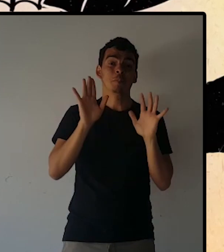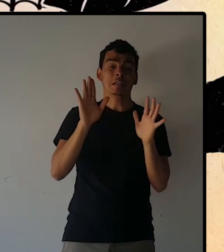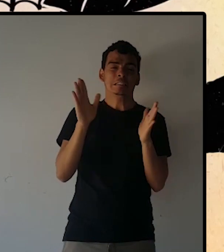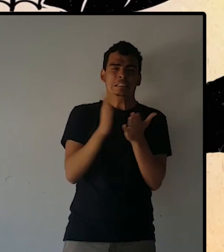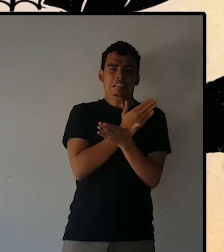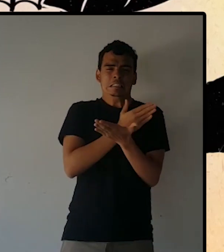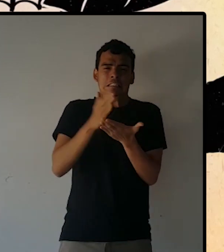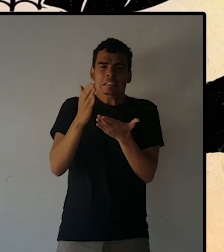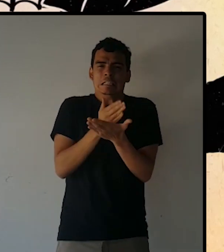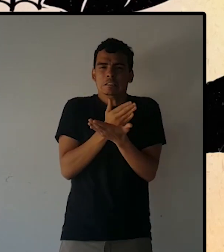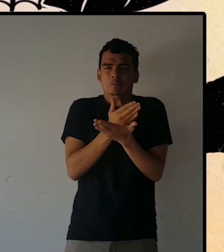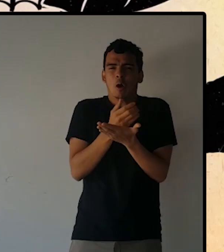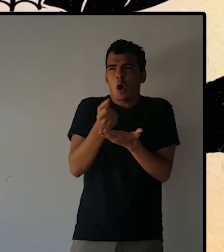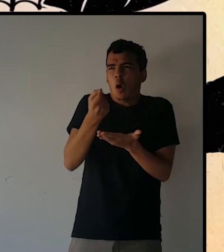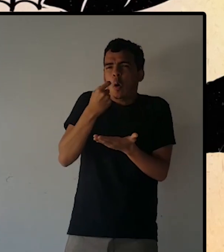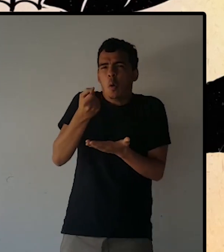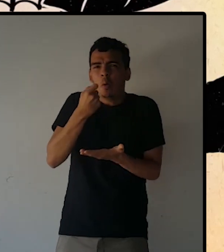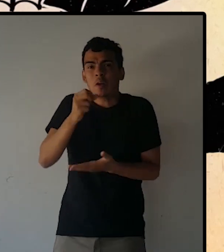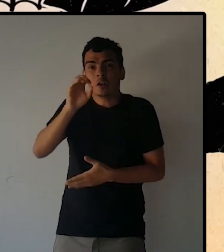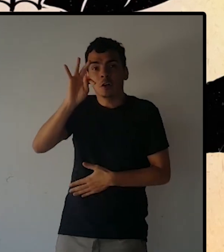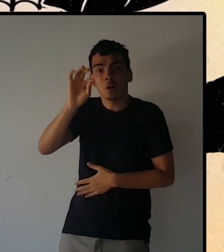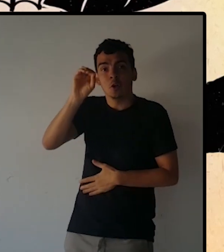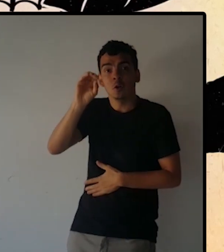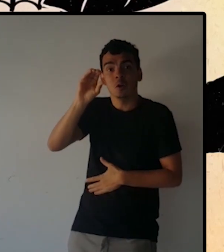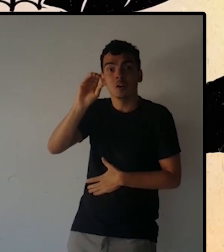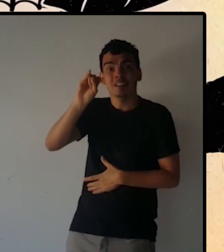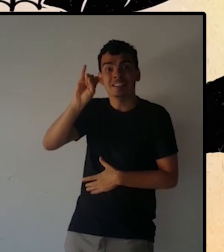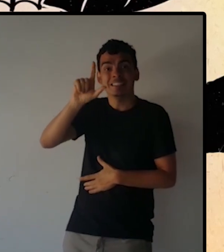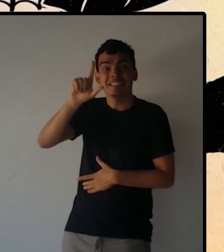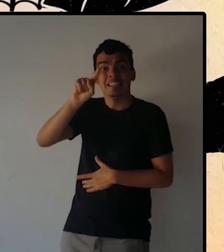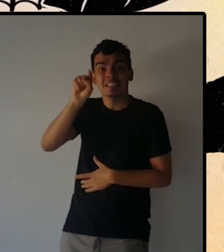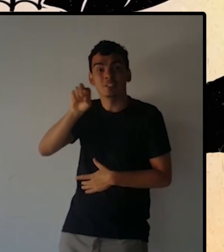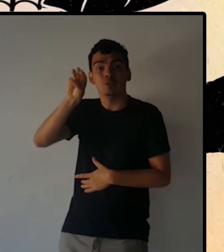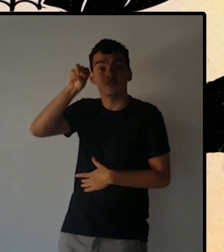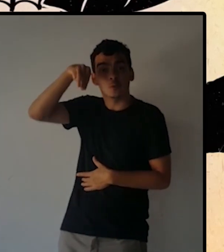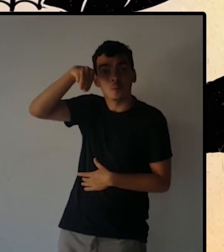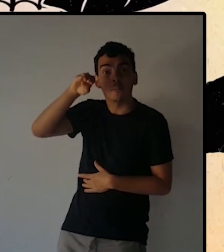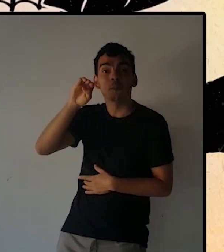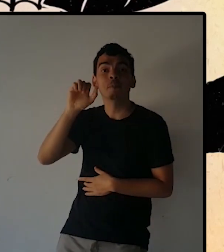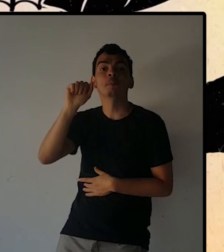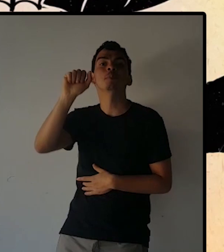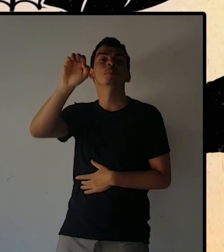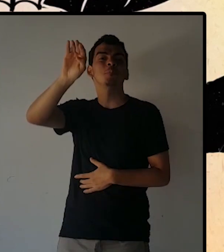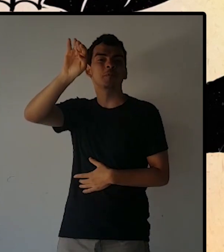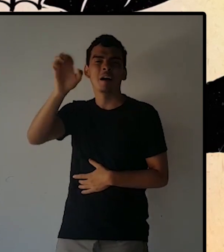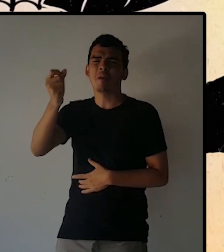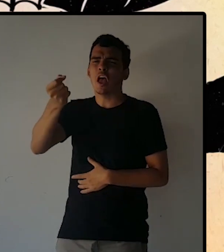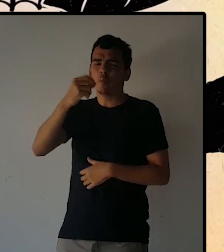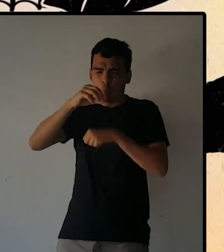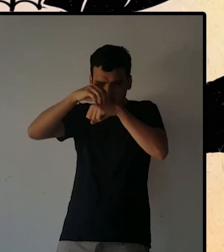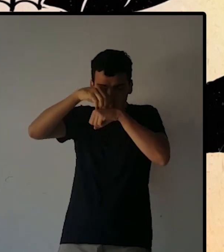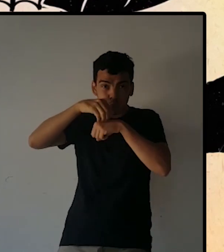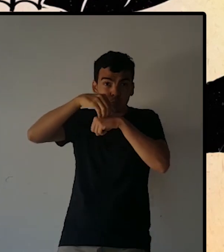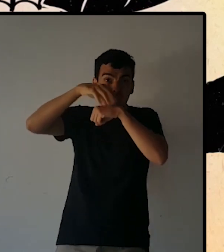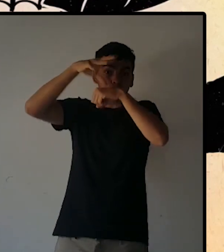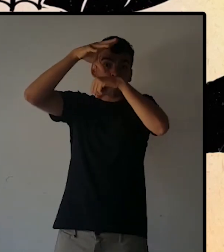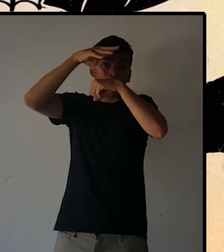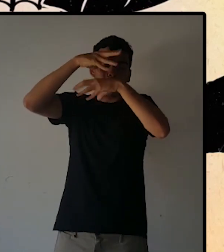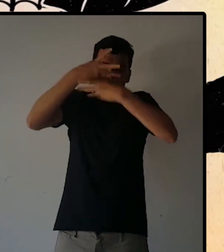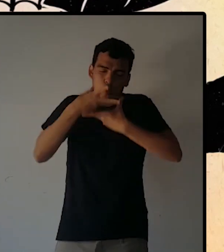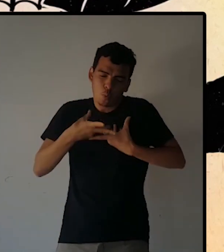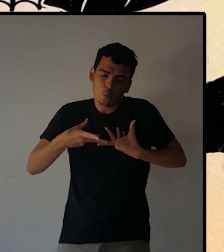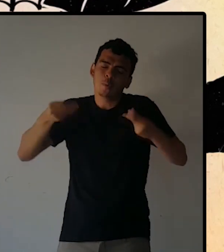com a tempestade inflamatória, tocilizumab é a esperança de efeito. Vamos ter